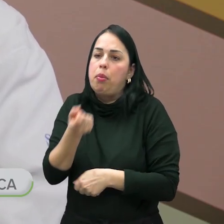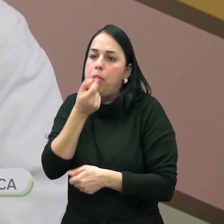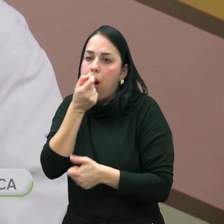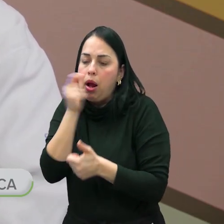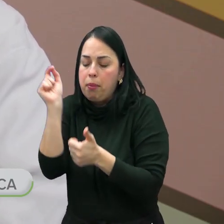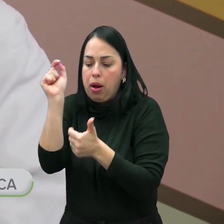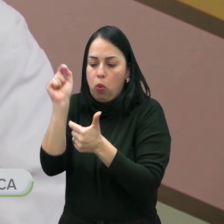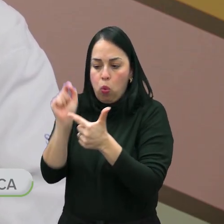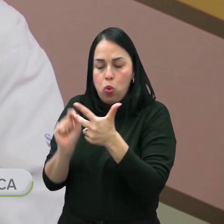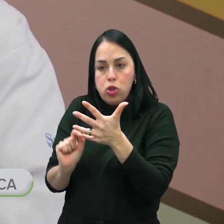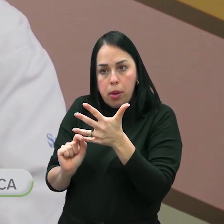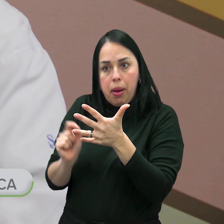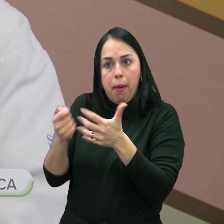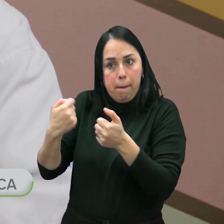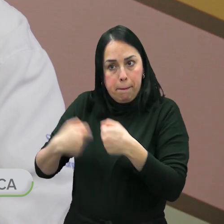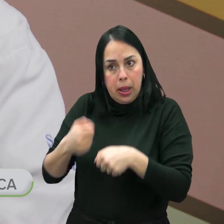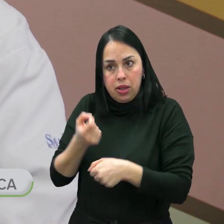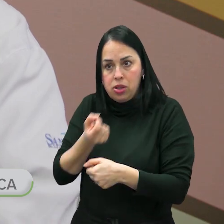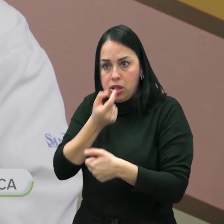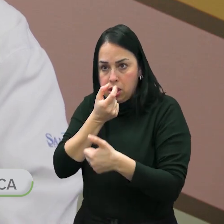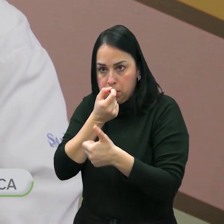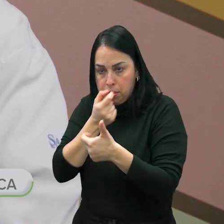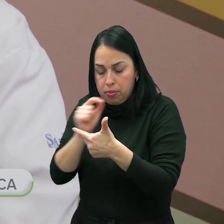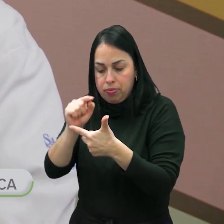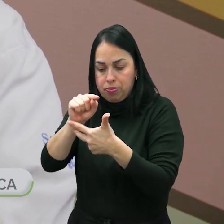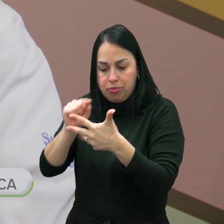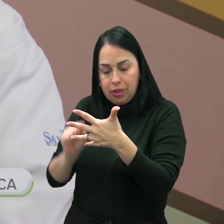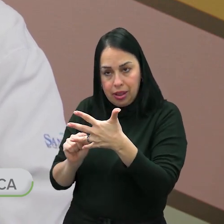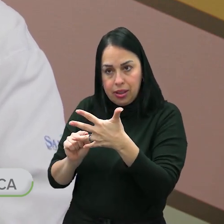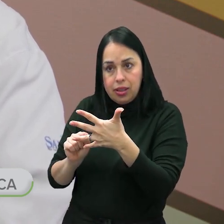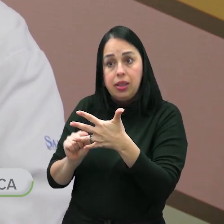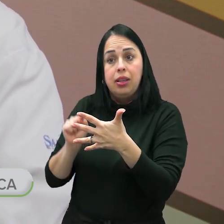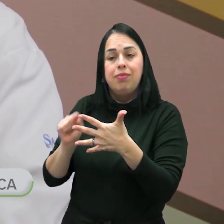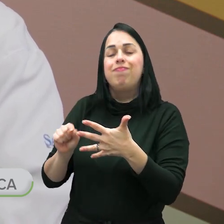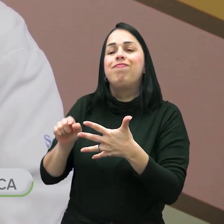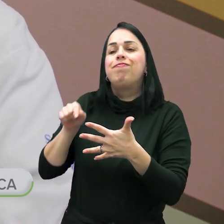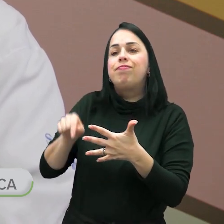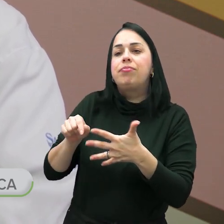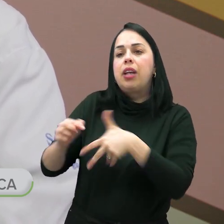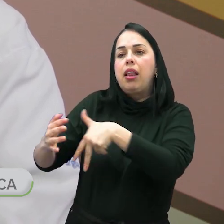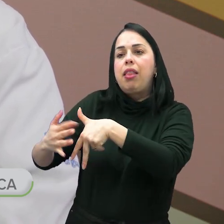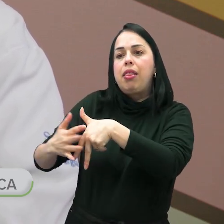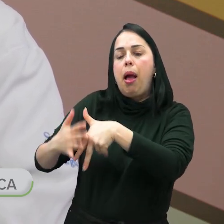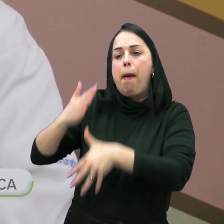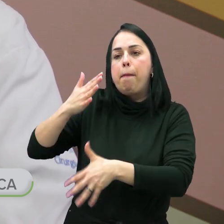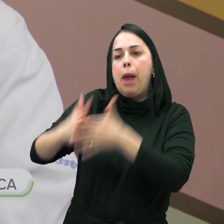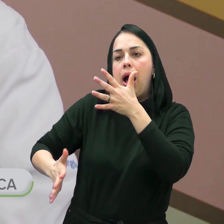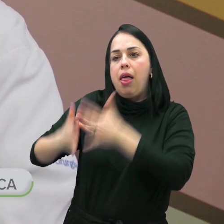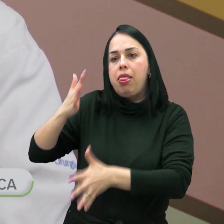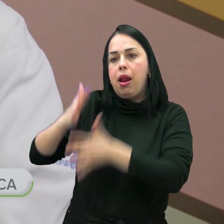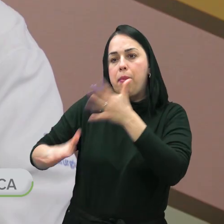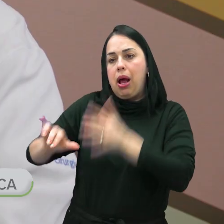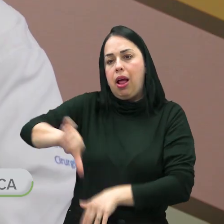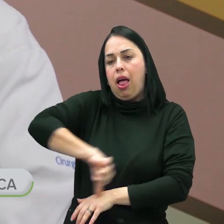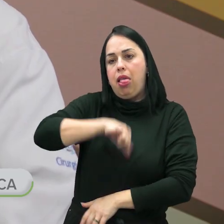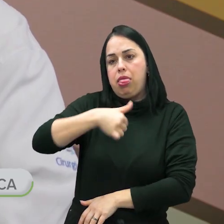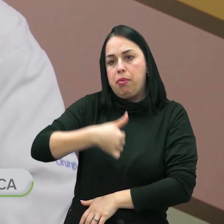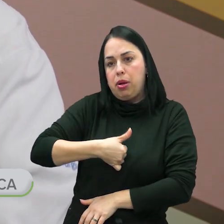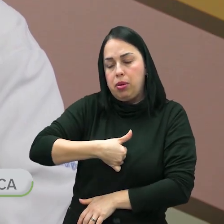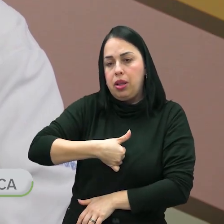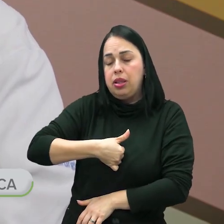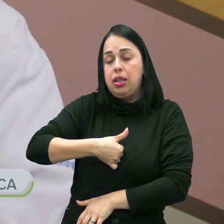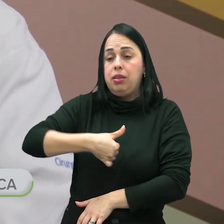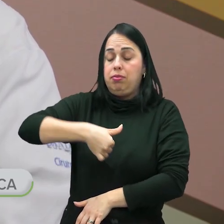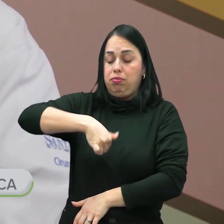ou antimaláricos, ou então anticorpos monoclonais, isso daí interfere com a imunidade. Então,